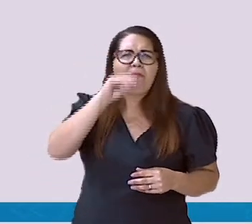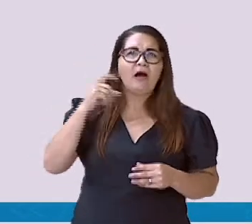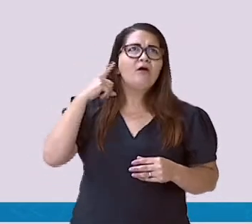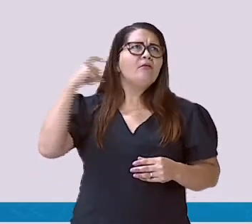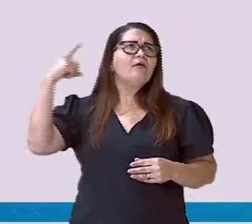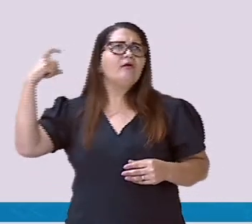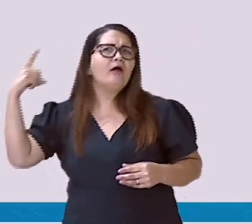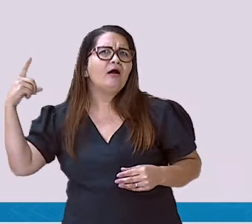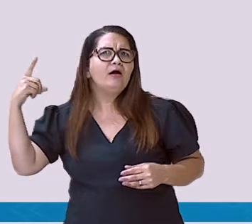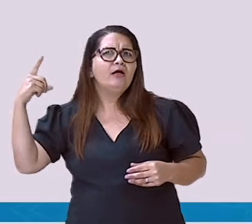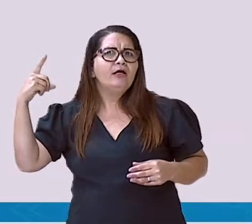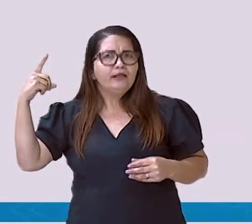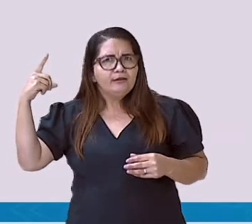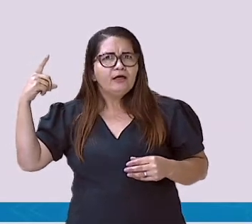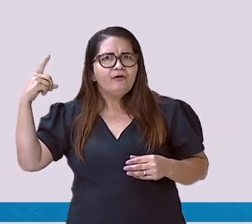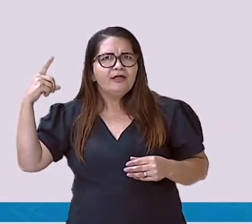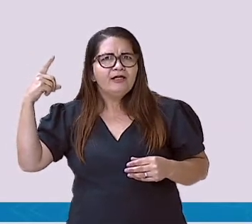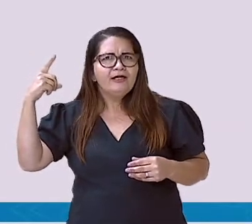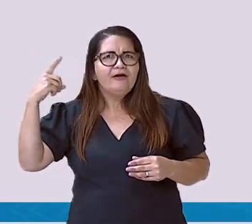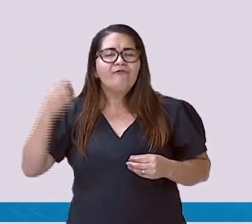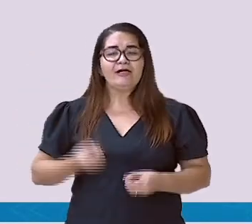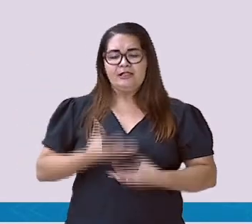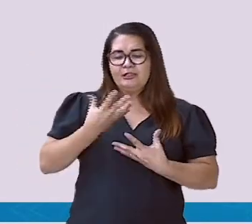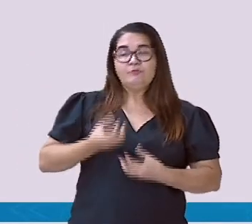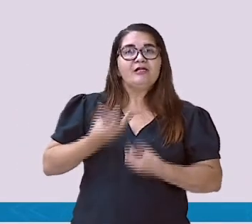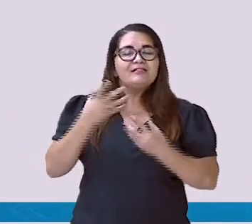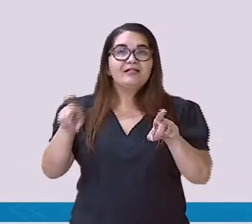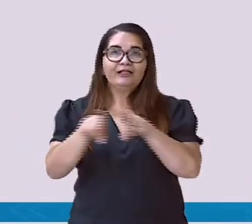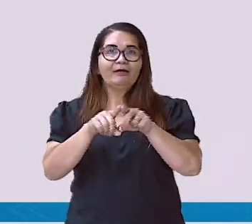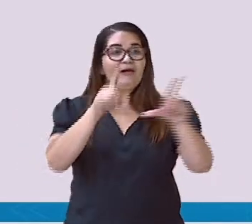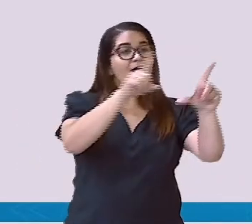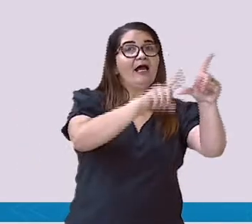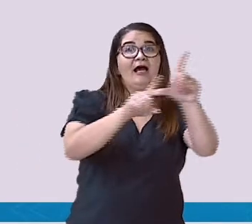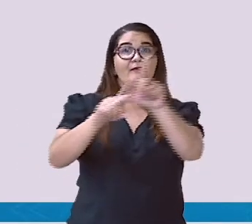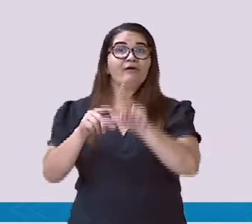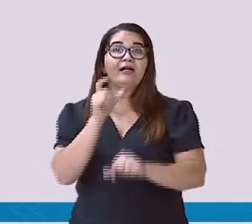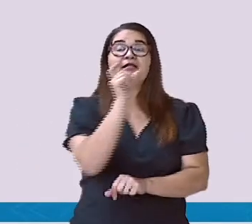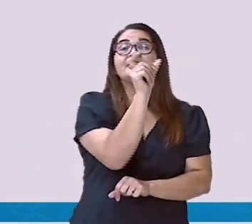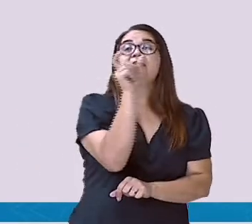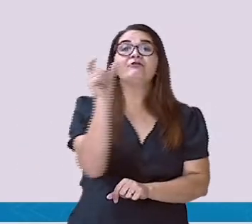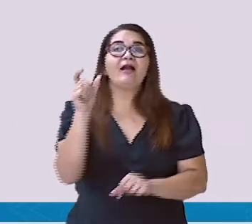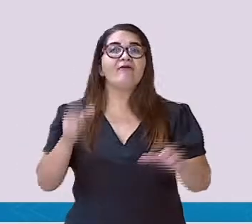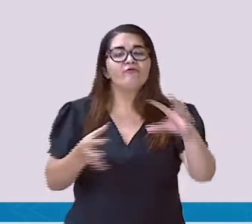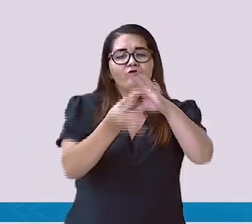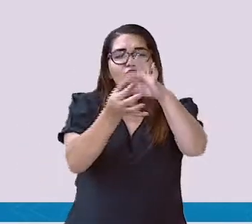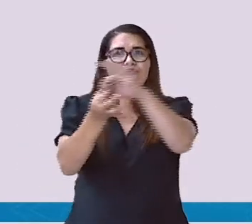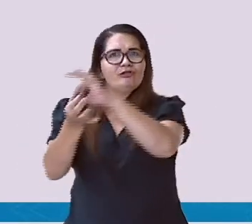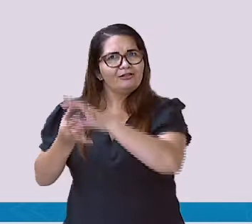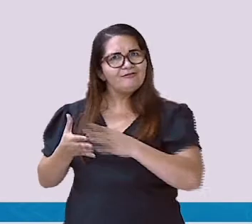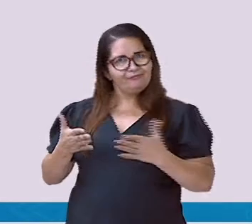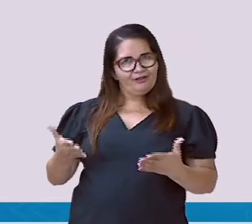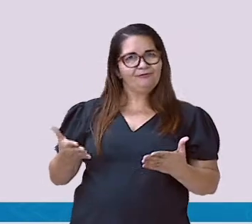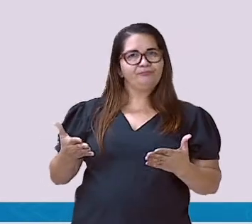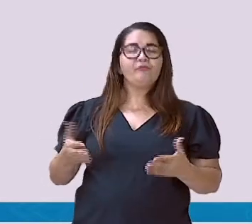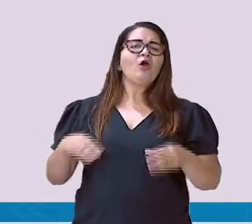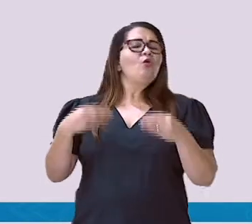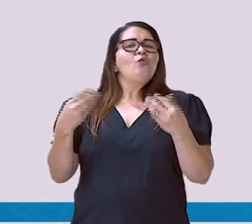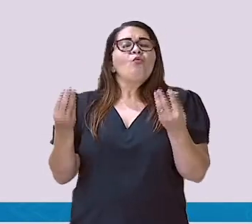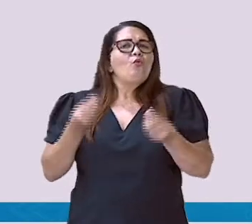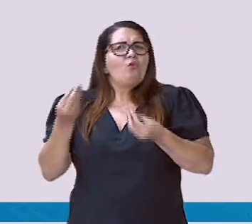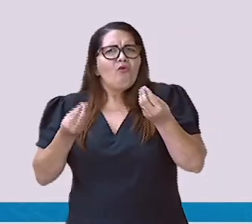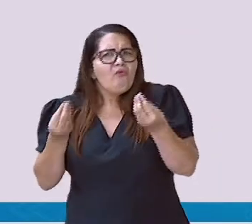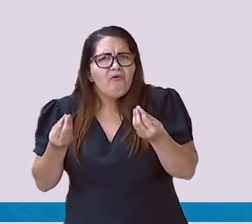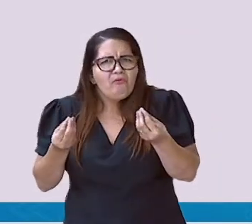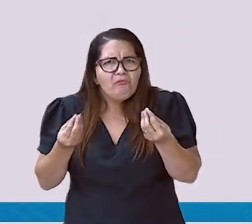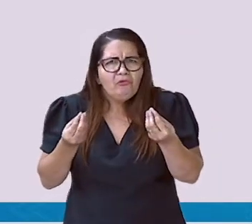as palavras da língua portuguesa. Mas como assim fonemas? Como assim, juntando